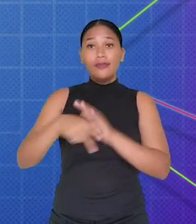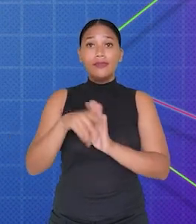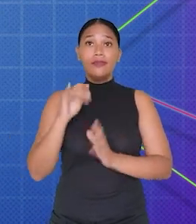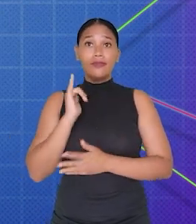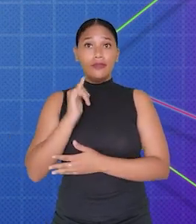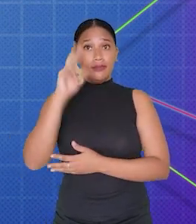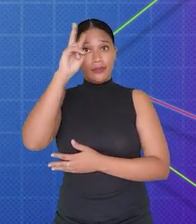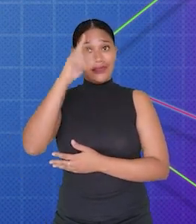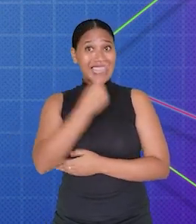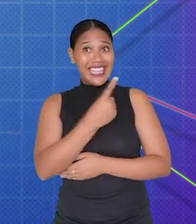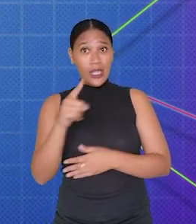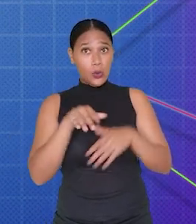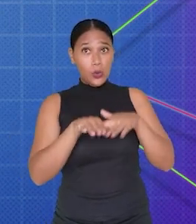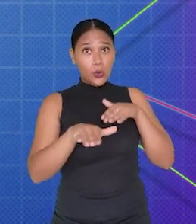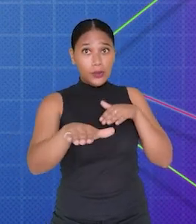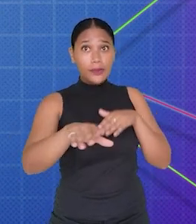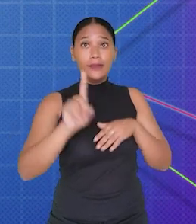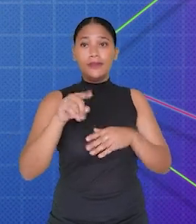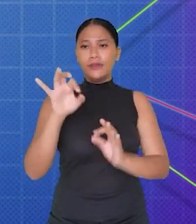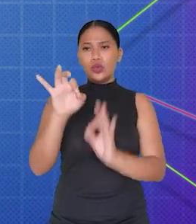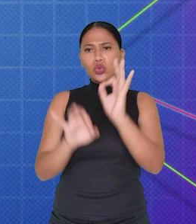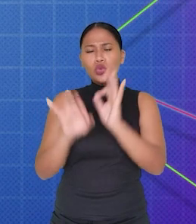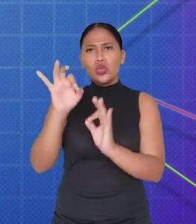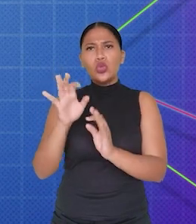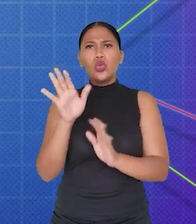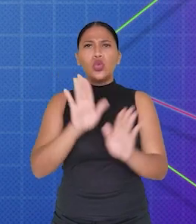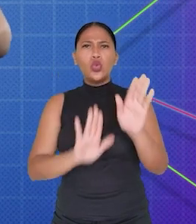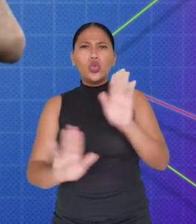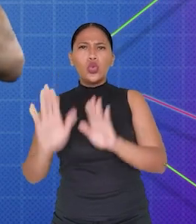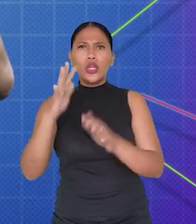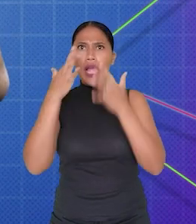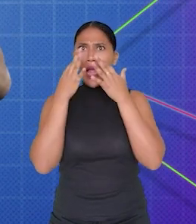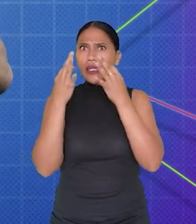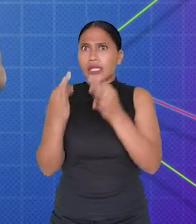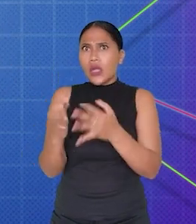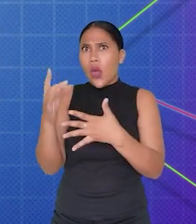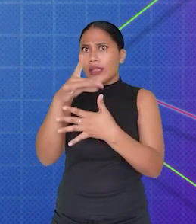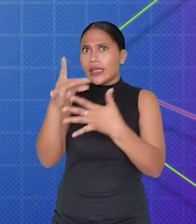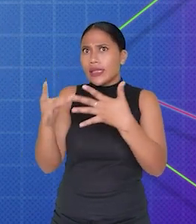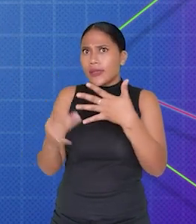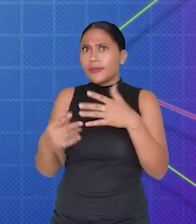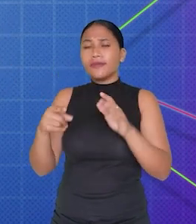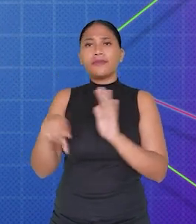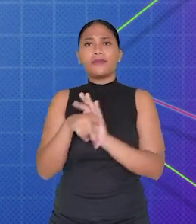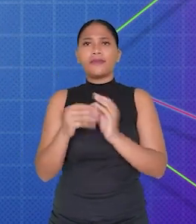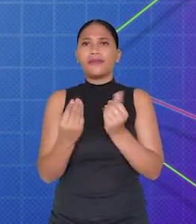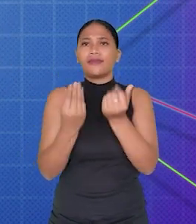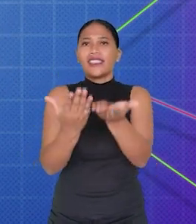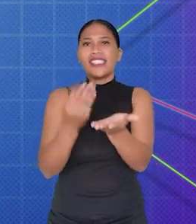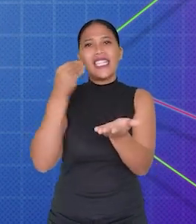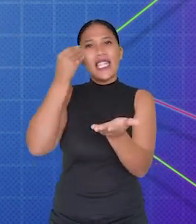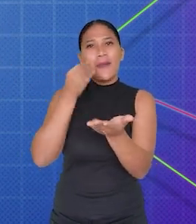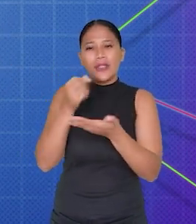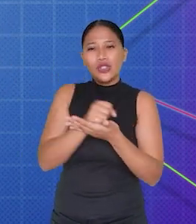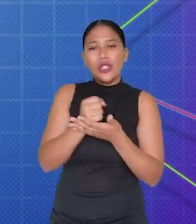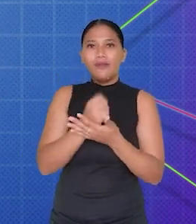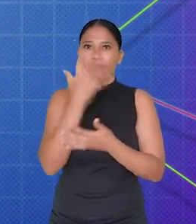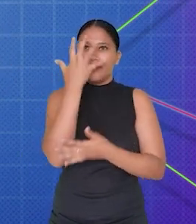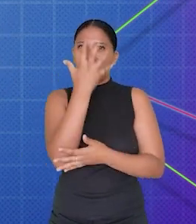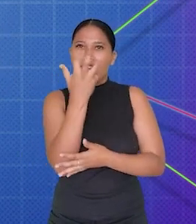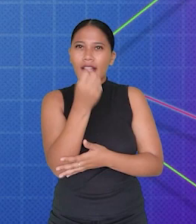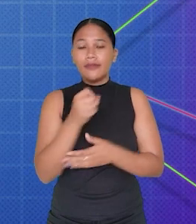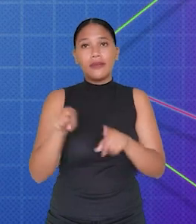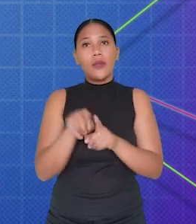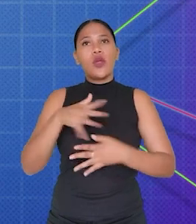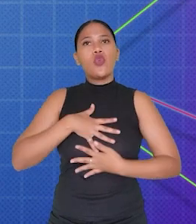de uma narrativa não linear requer um planejamento cuidadoso e uma atenção aos detalhes, a fim de criar uma experiência de jogos envolvente